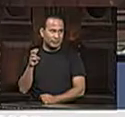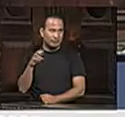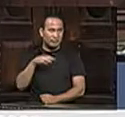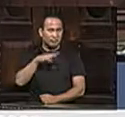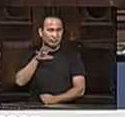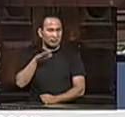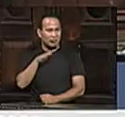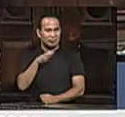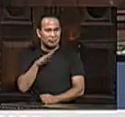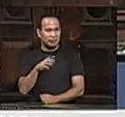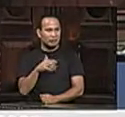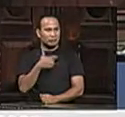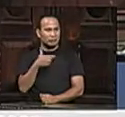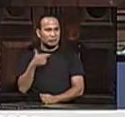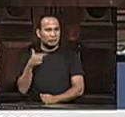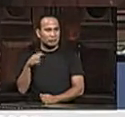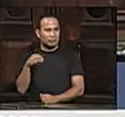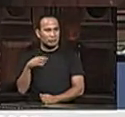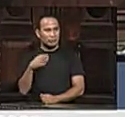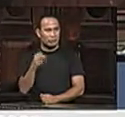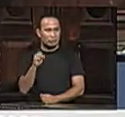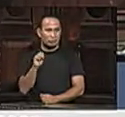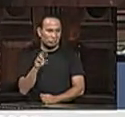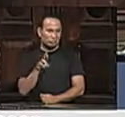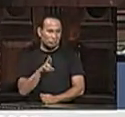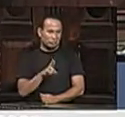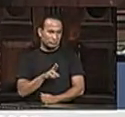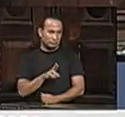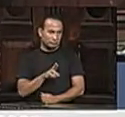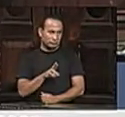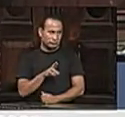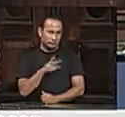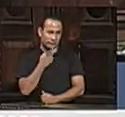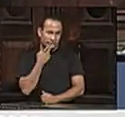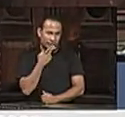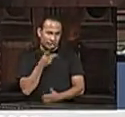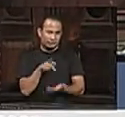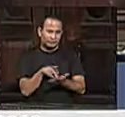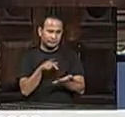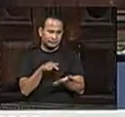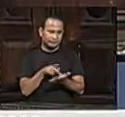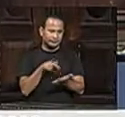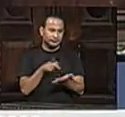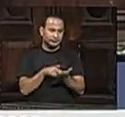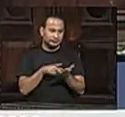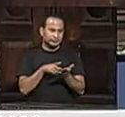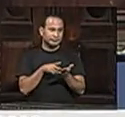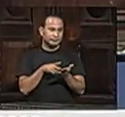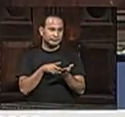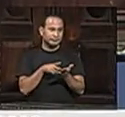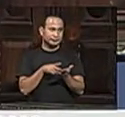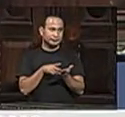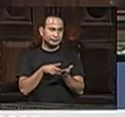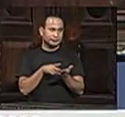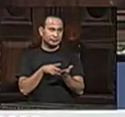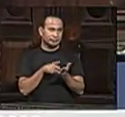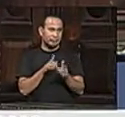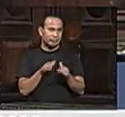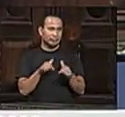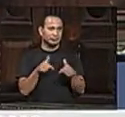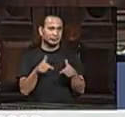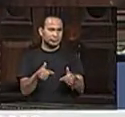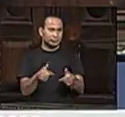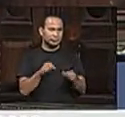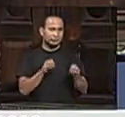de 200 milhões de reais. Estamos falando de uma verdadeira pedalada nos recursos